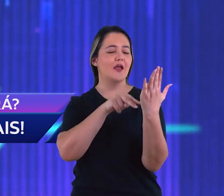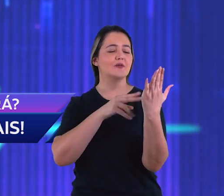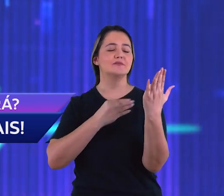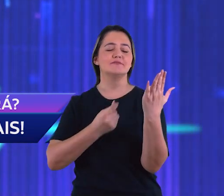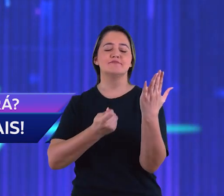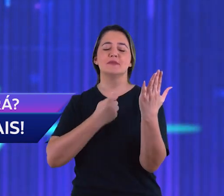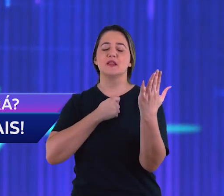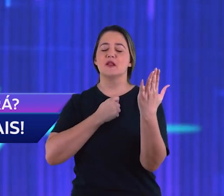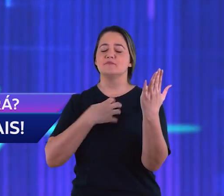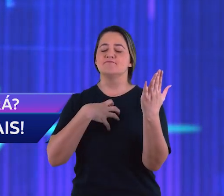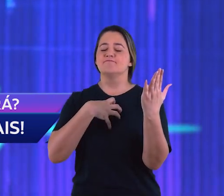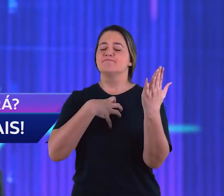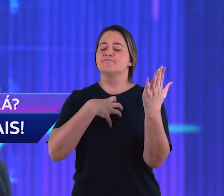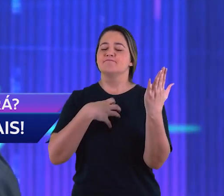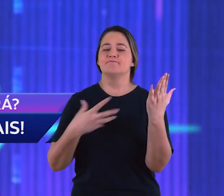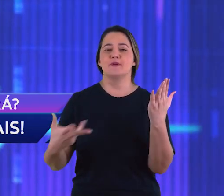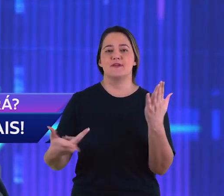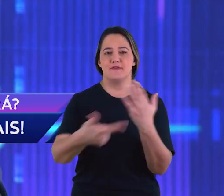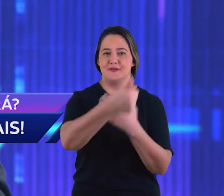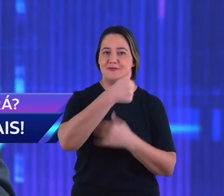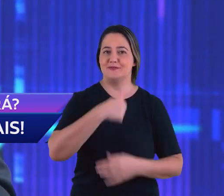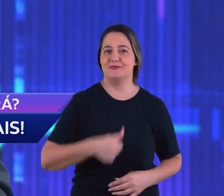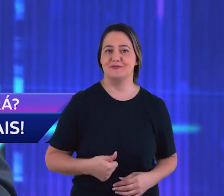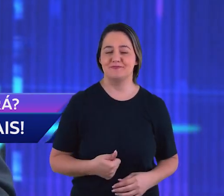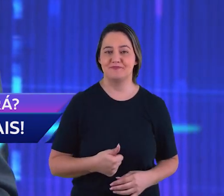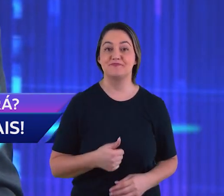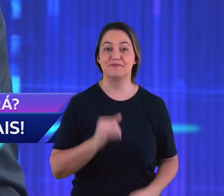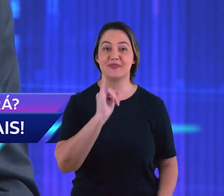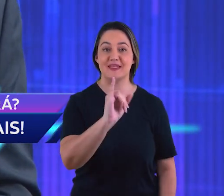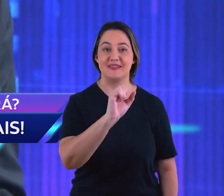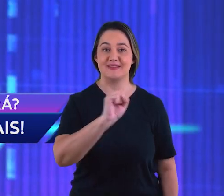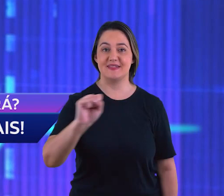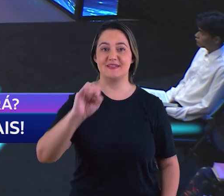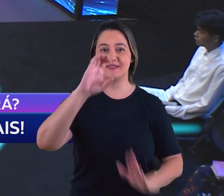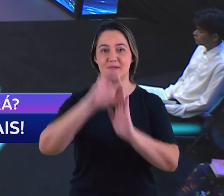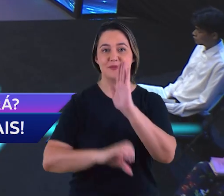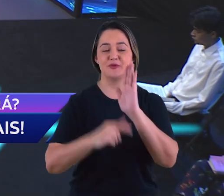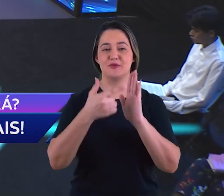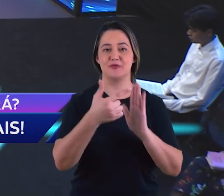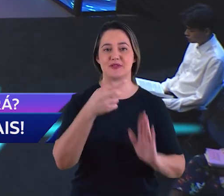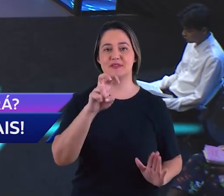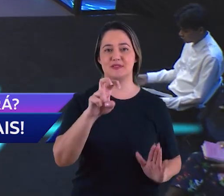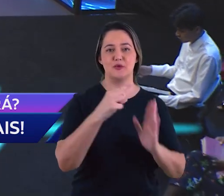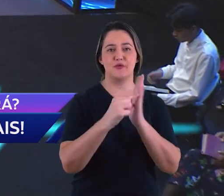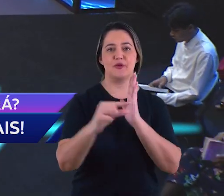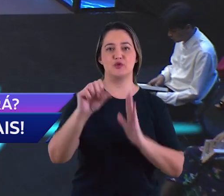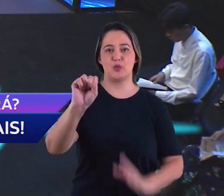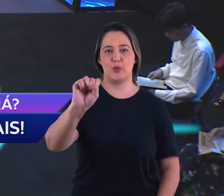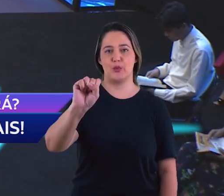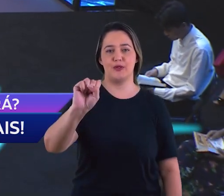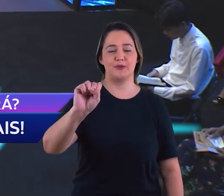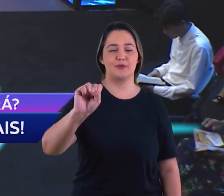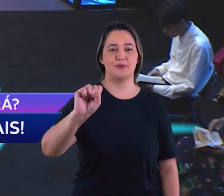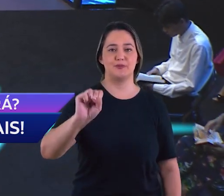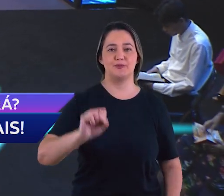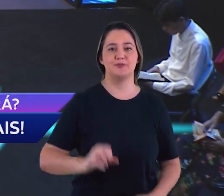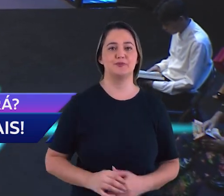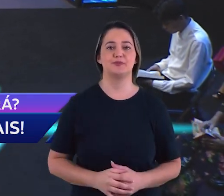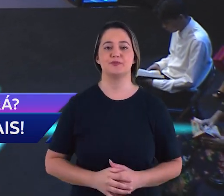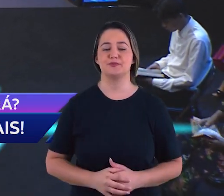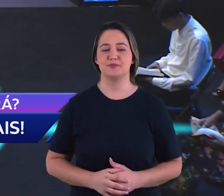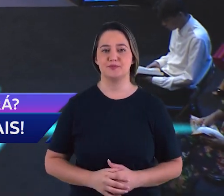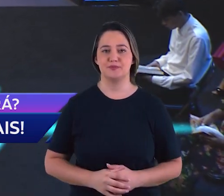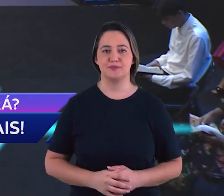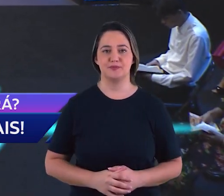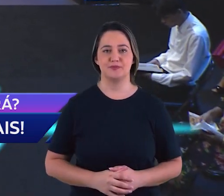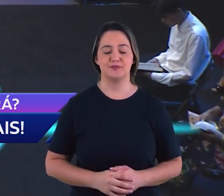do lado, porque esse verso é espetacular. Vamos comigo na Bíblia? Isaías capítulo 25, versículo 8. Vamos ao Antigo